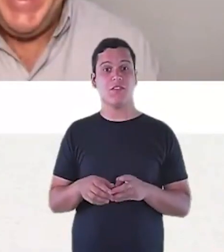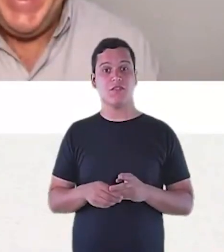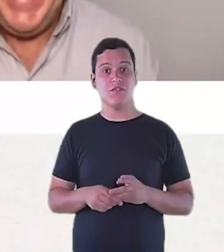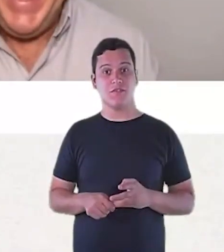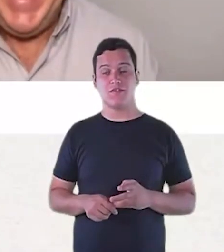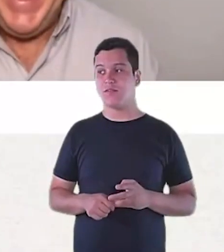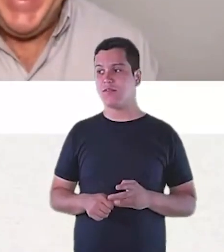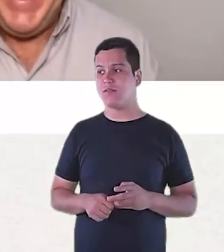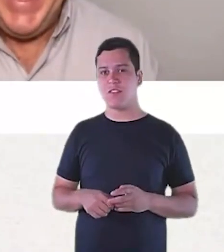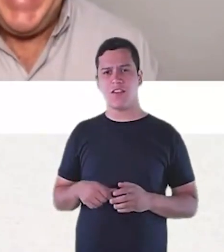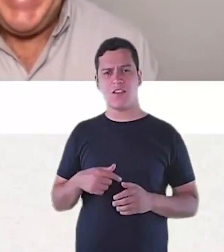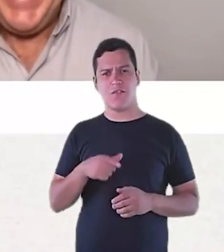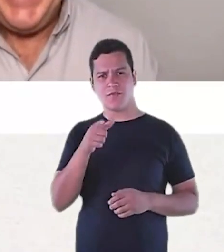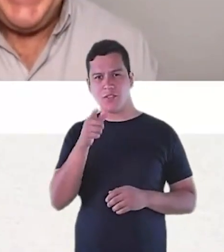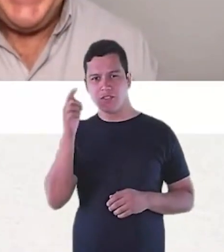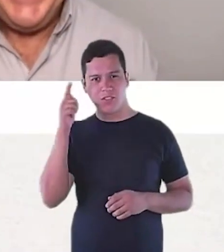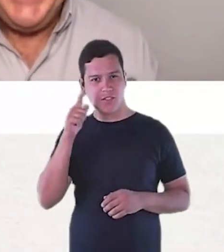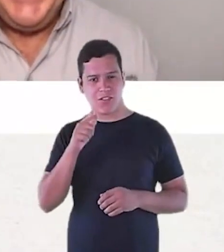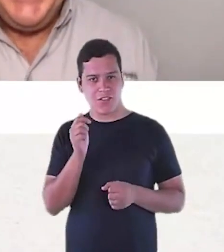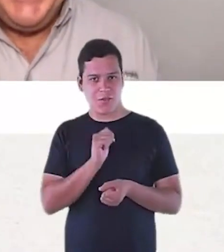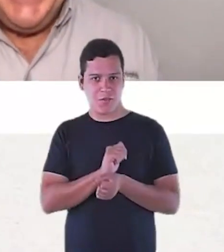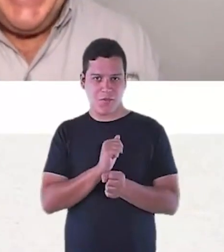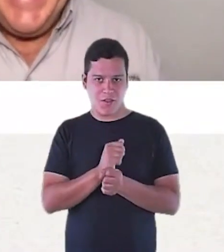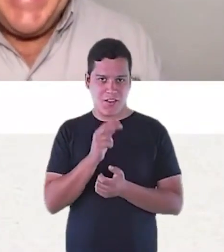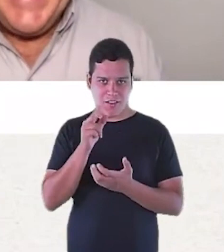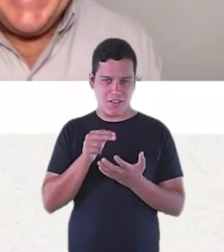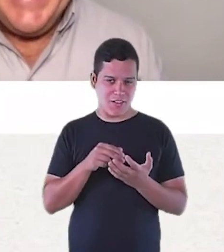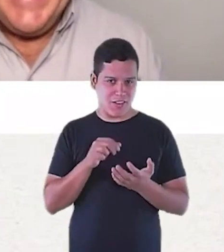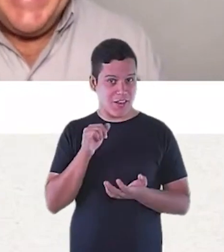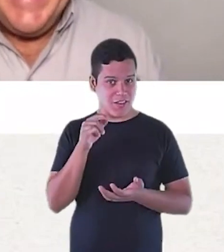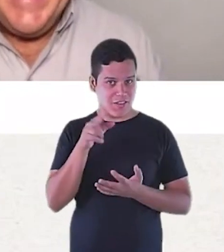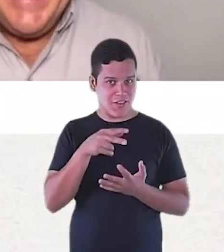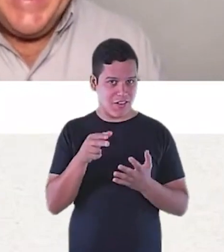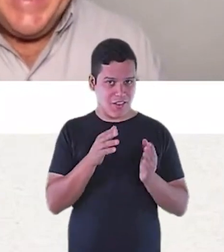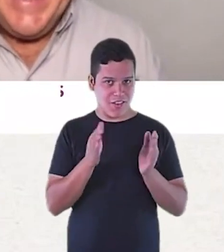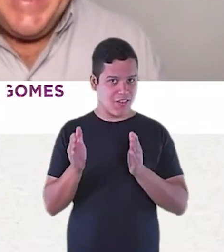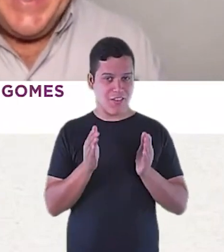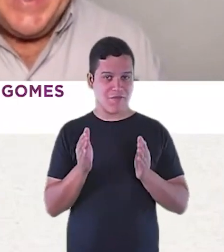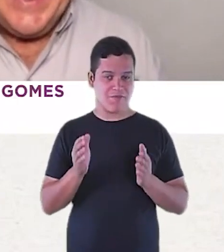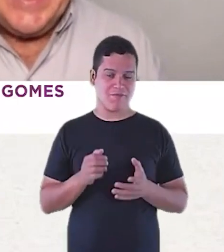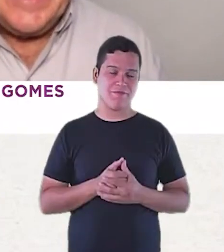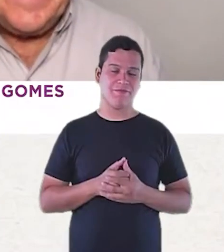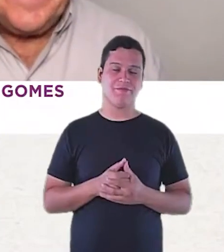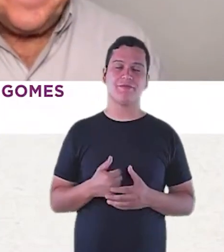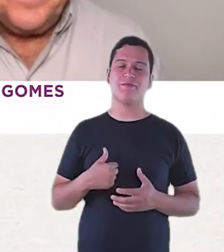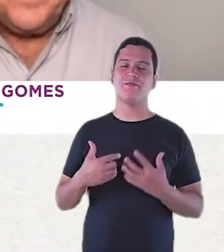Alguém consegue parar? Ninguém consegue parar. Eu queria que você me contasse o segredo